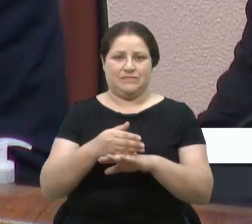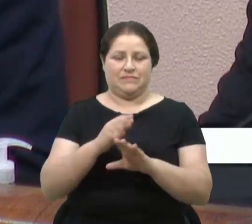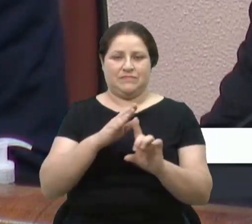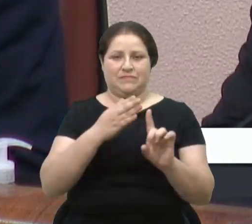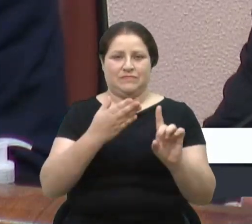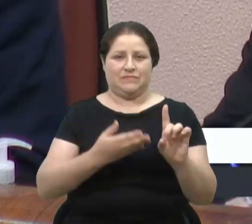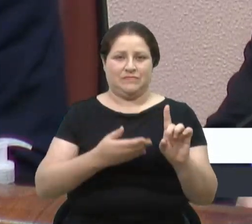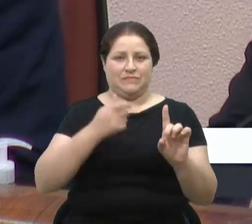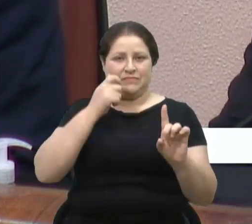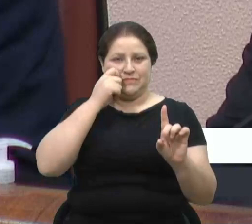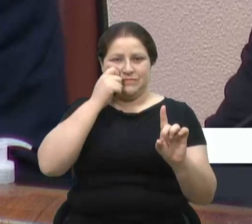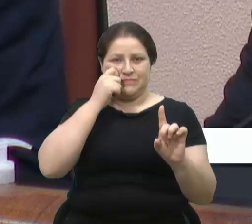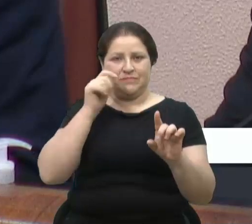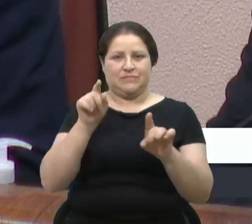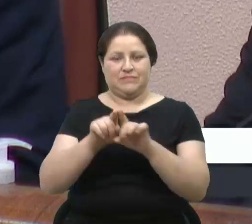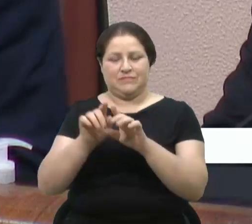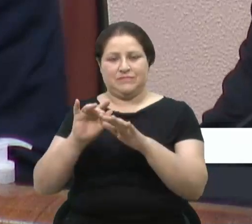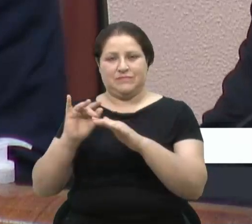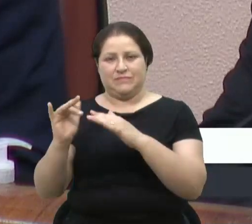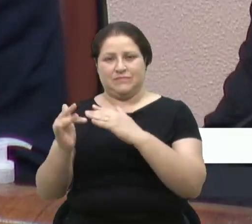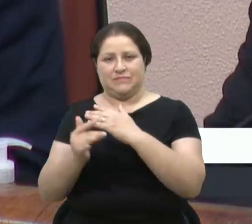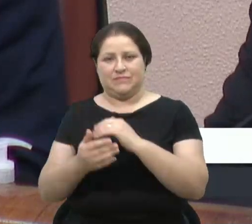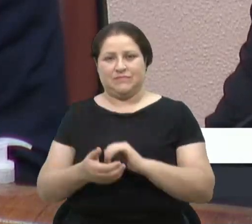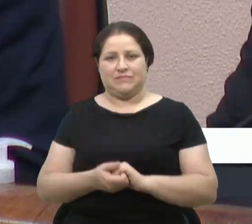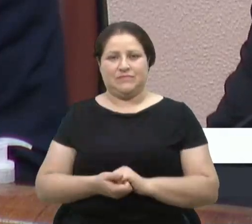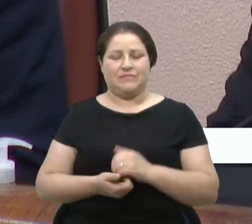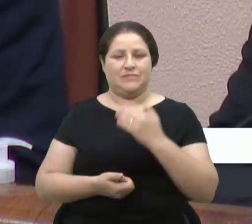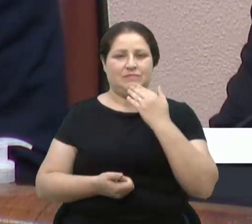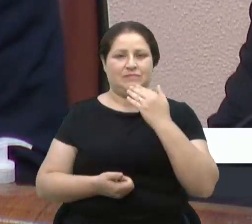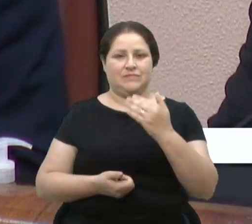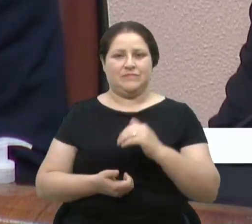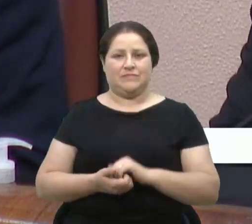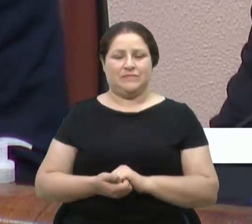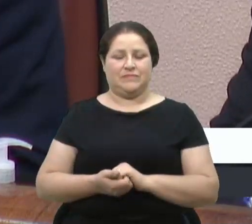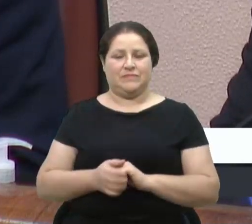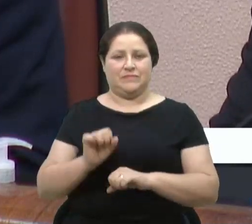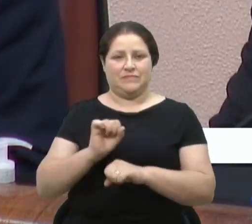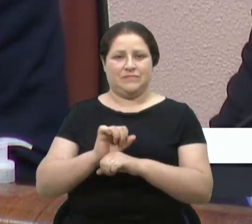presencialmente ou de forma virtual pedimos a suspensão dos trabalhos